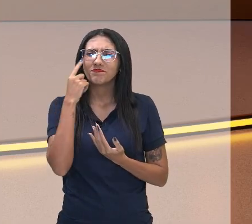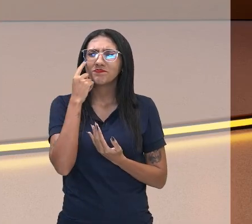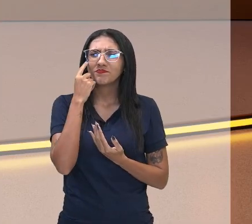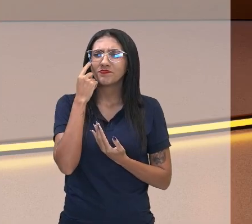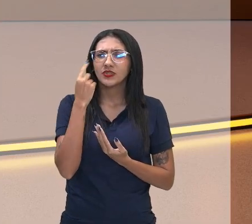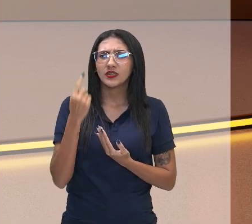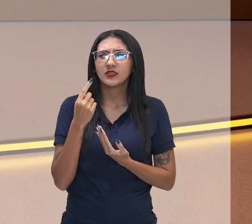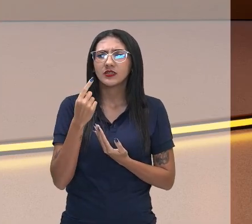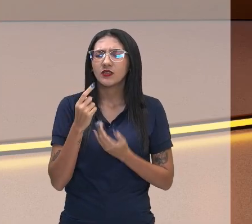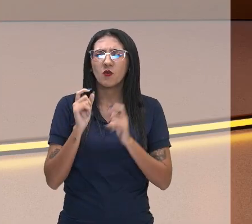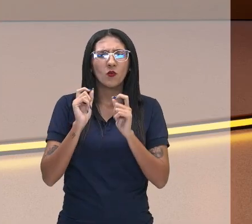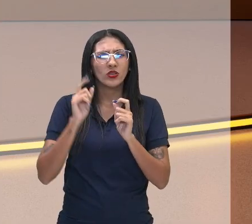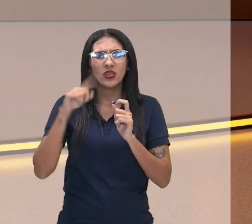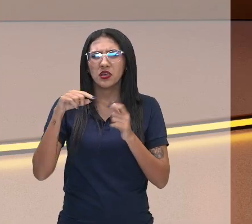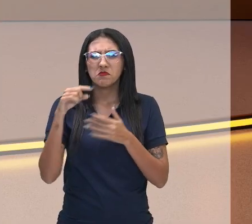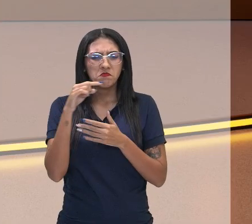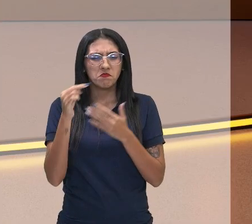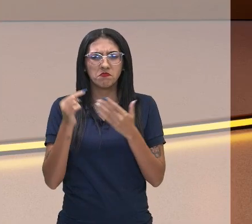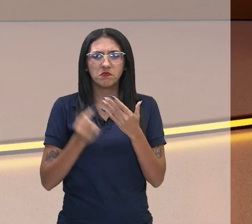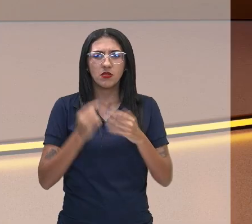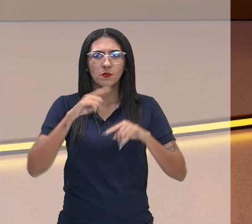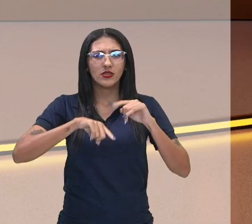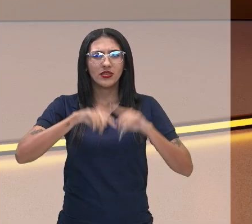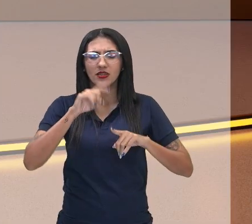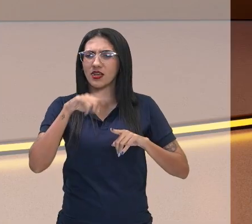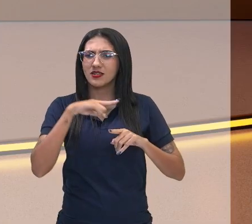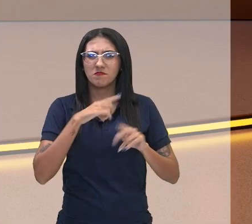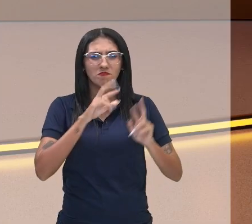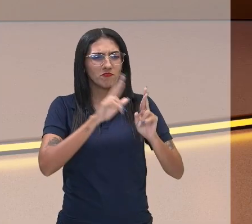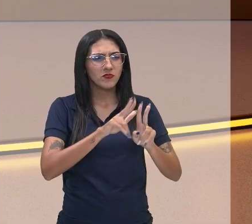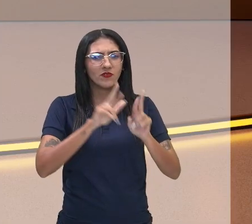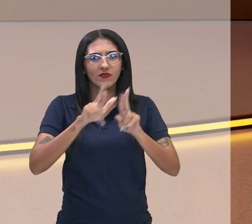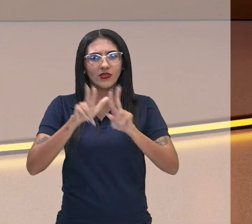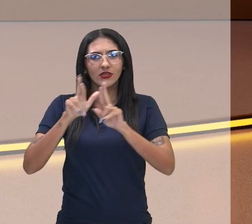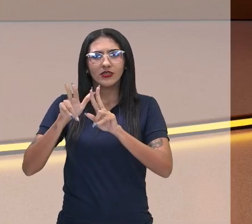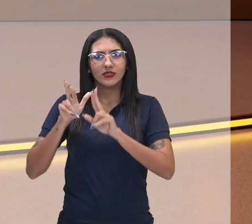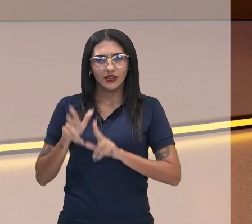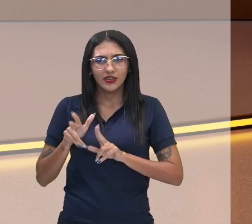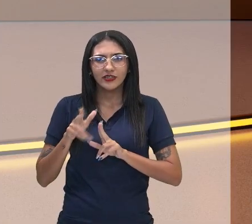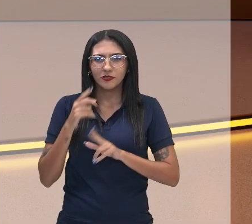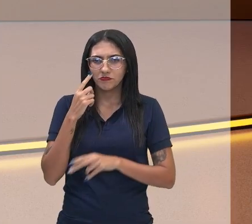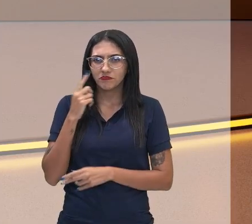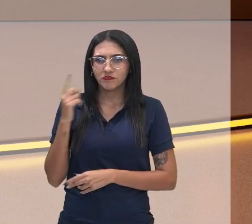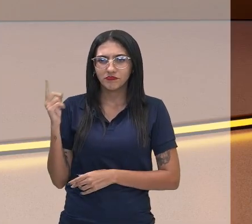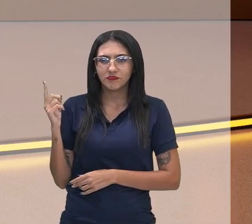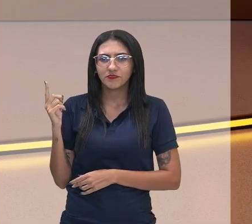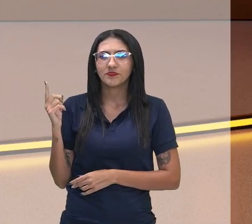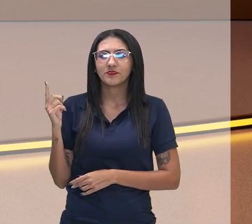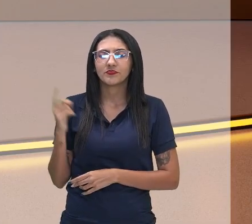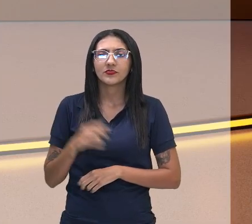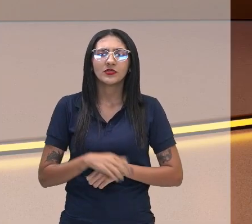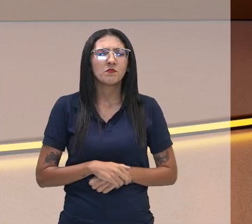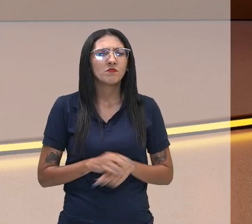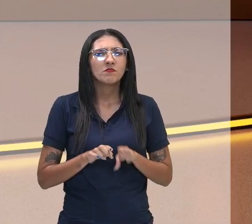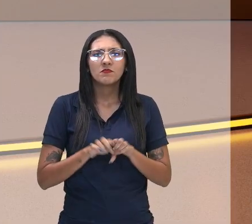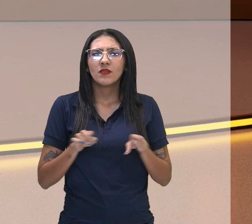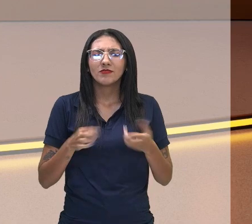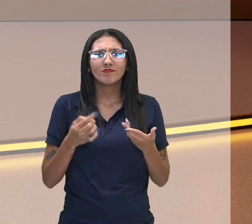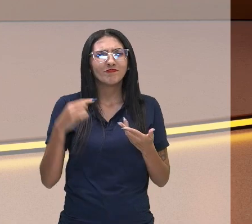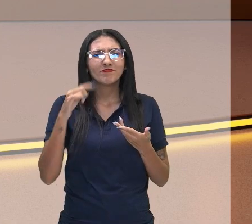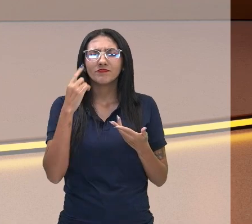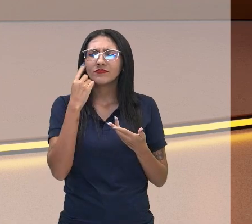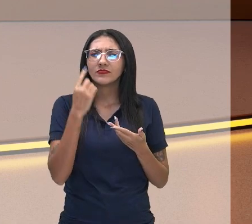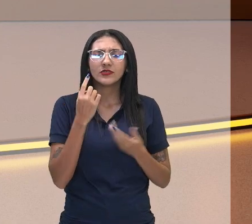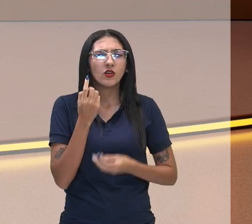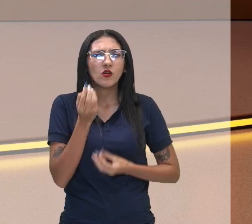que esses elementos, eles são diferentes entre si. Como que esses